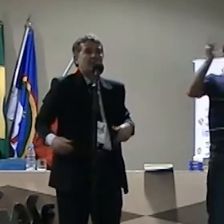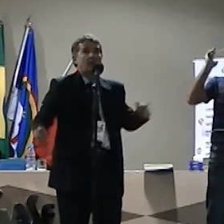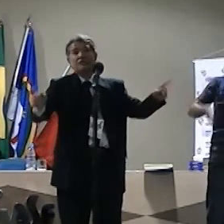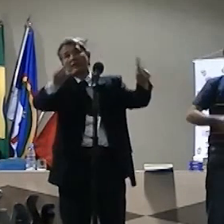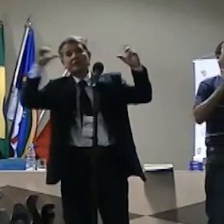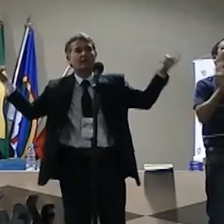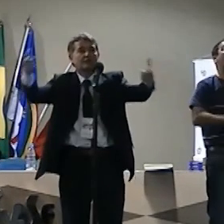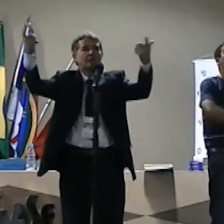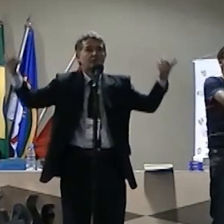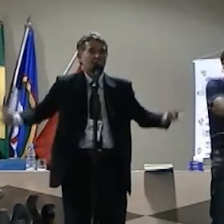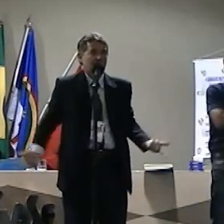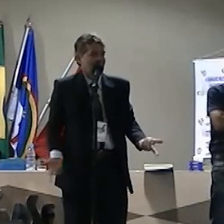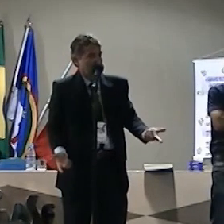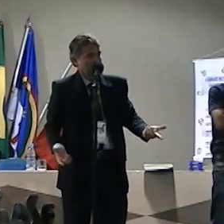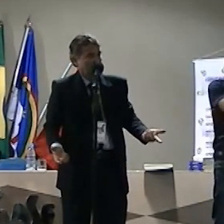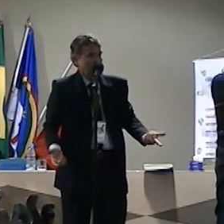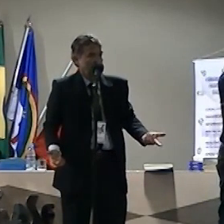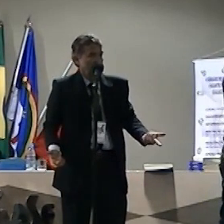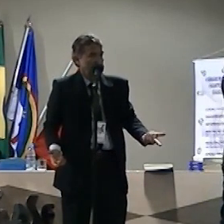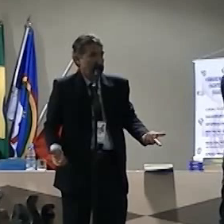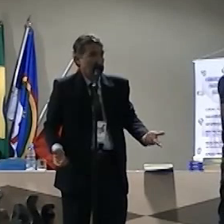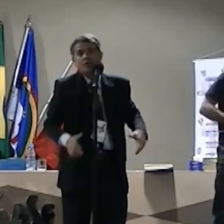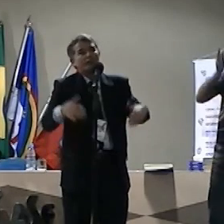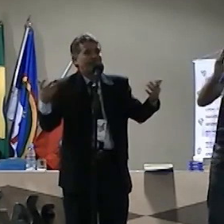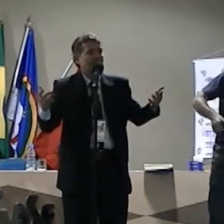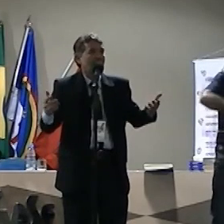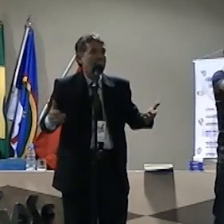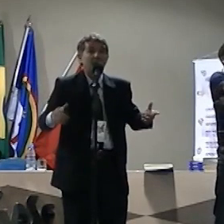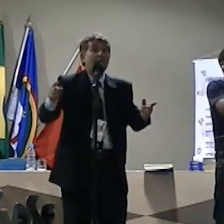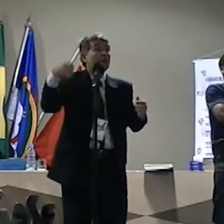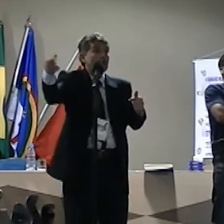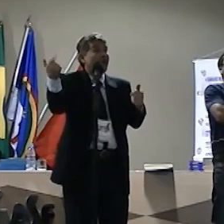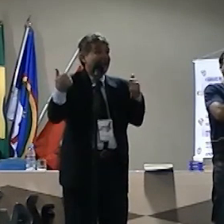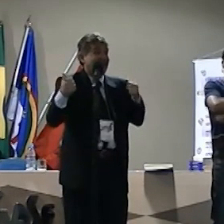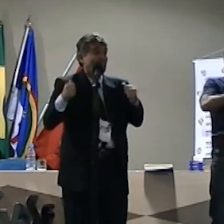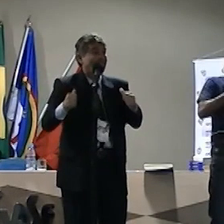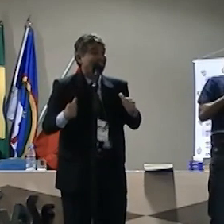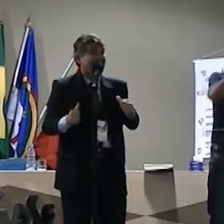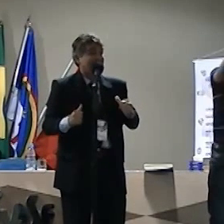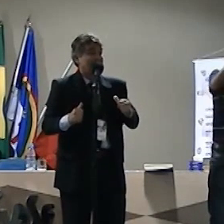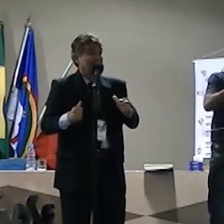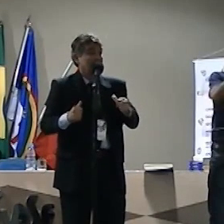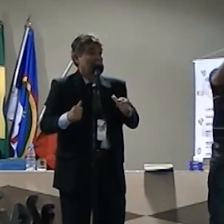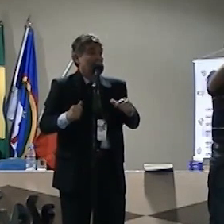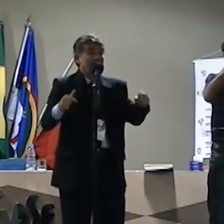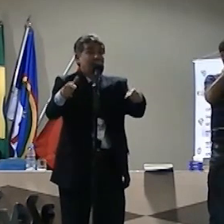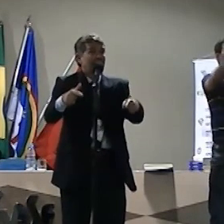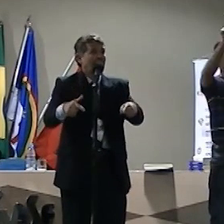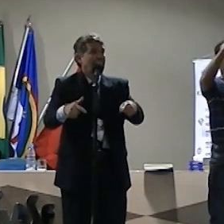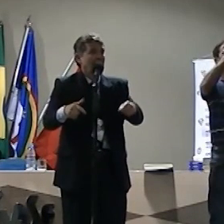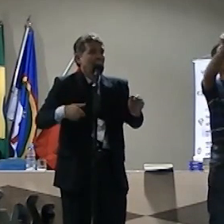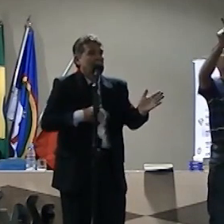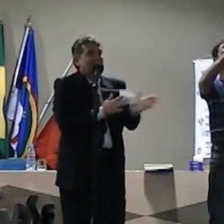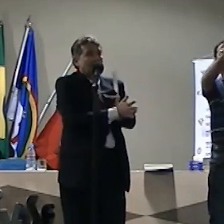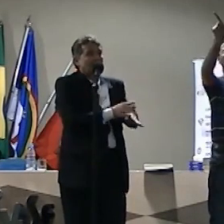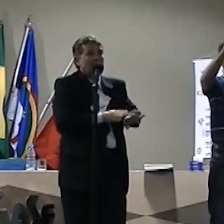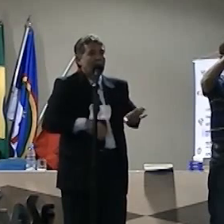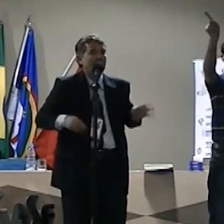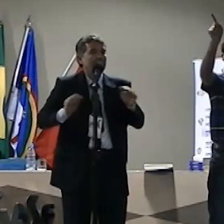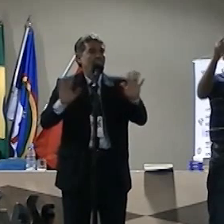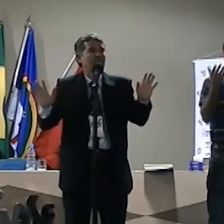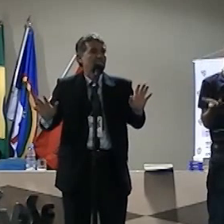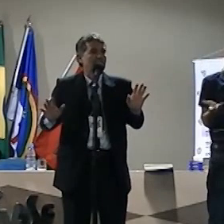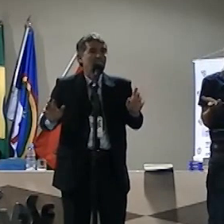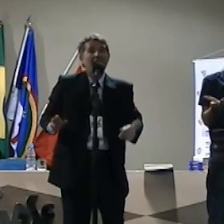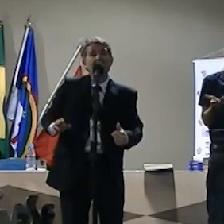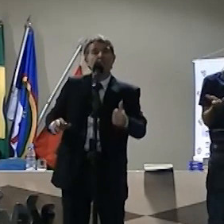vai fazer uma pergunta que não tem noção de construção. Ou quando faz pergunta, porque os outros reclamam dele, porque está atrapalhando, vai tudo embora,